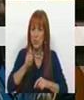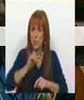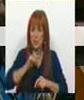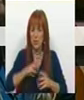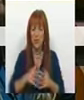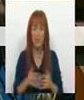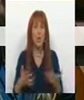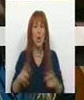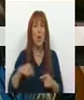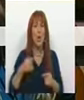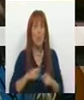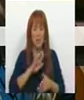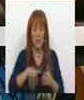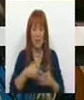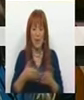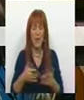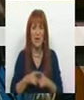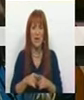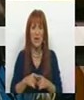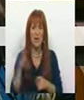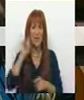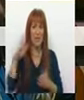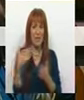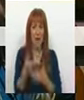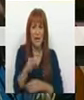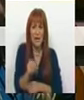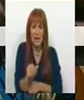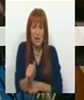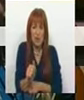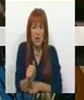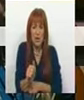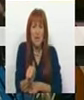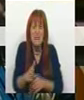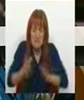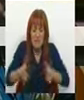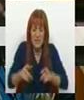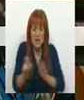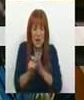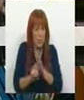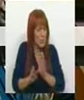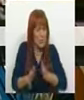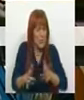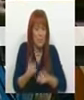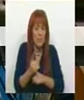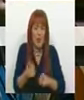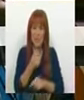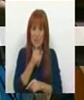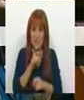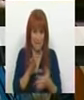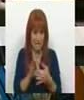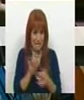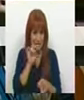Açores. O próprio plano de valorização do território precisa do Estatuto para que as medidas